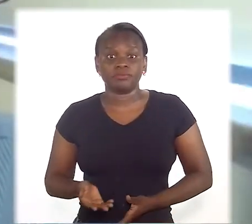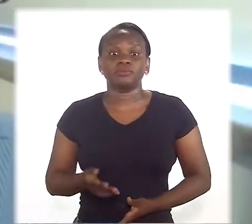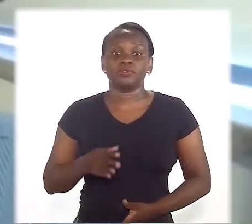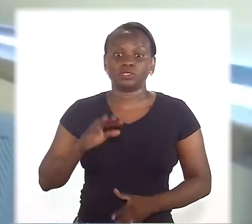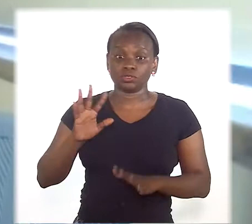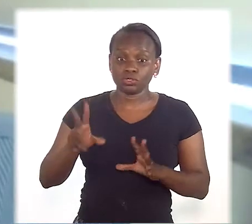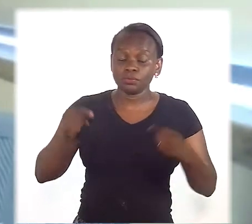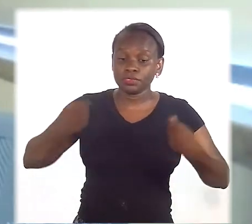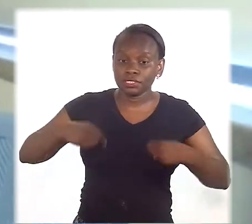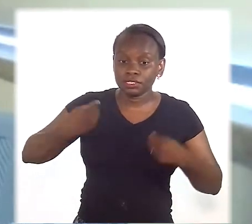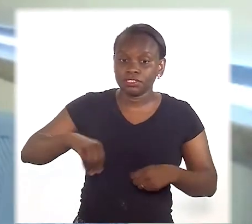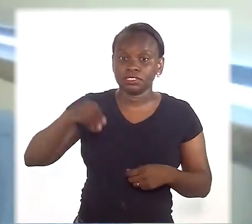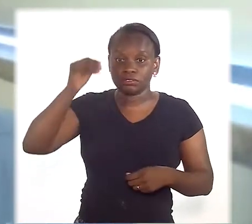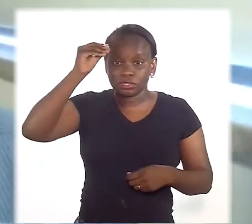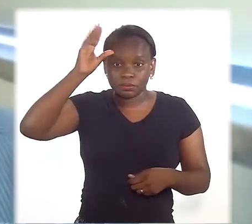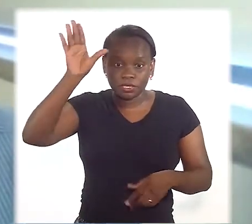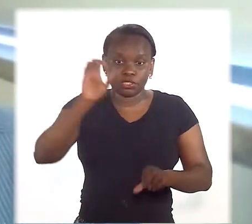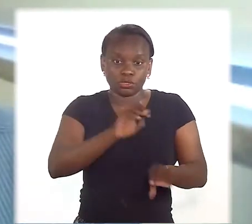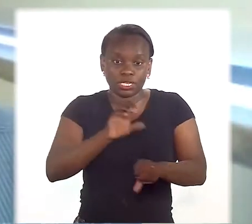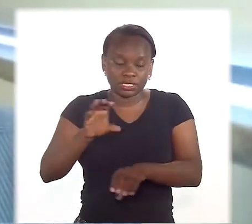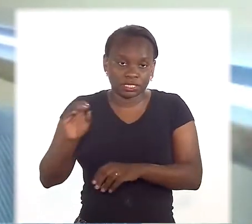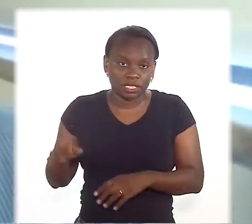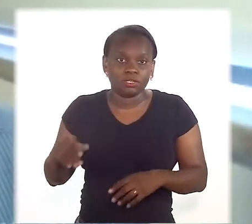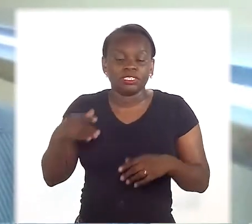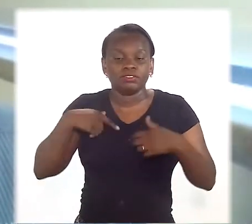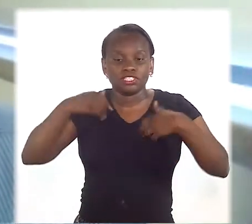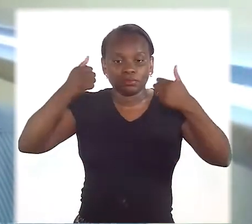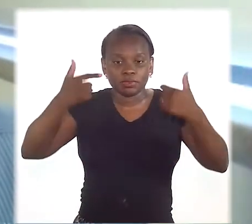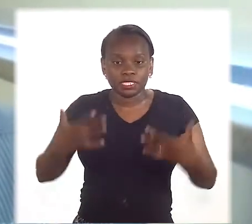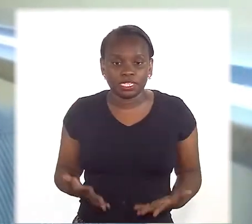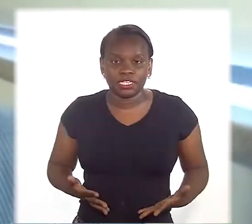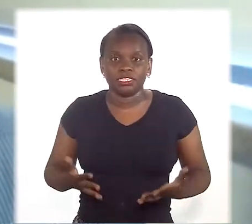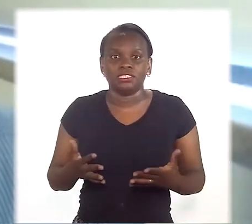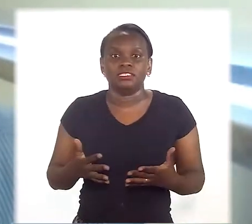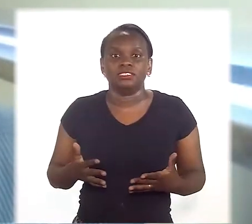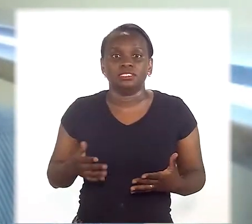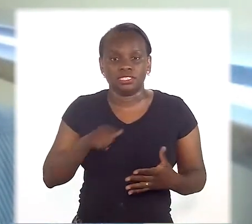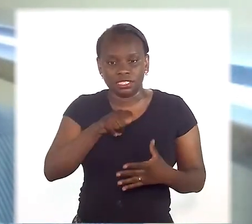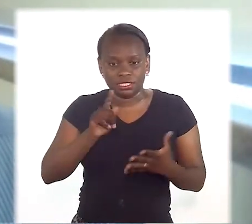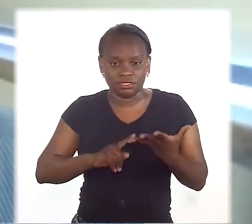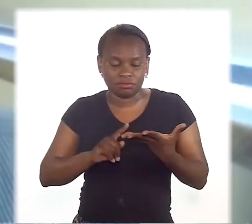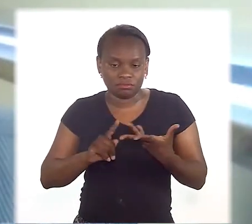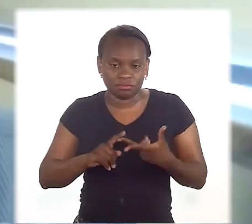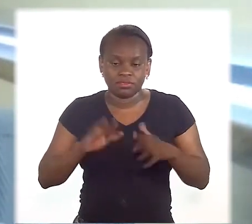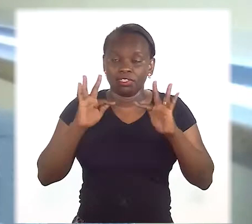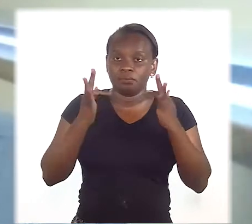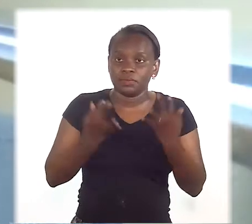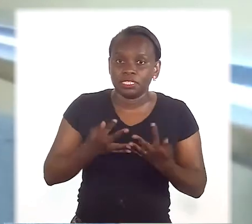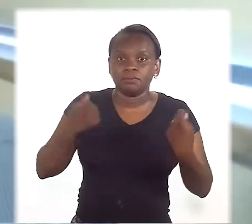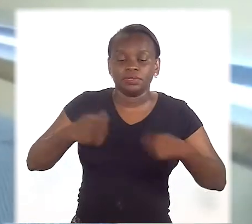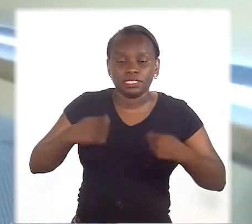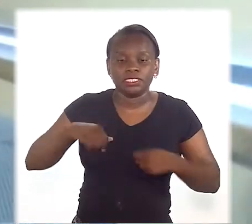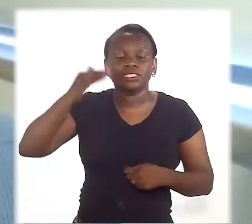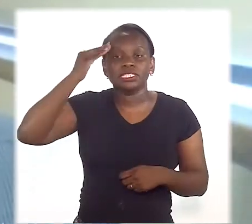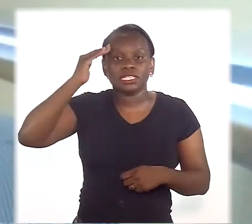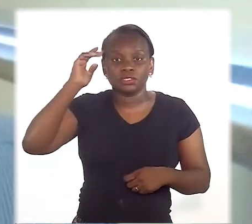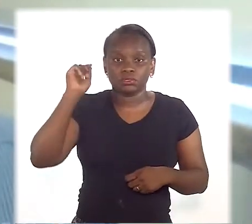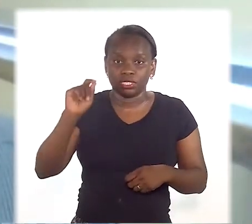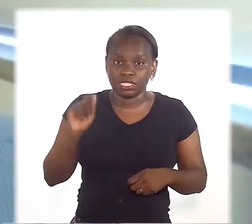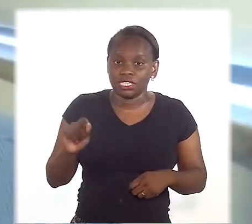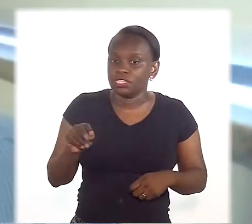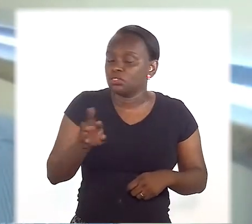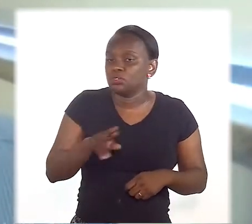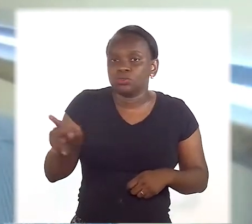o psicoconhecimento, a psicoeducação, ela vai abordar esses quadros. O familiar vai ter que